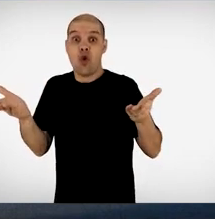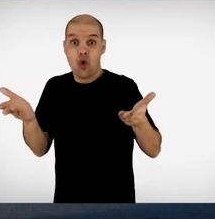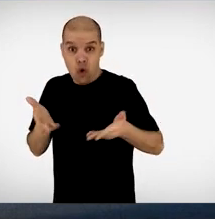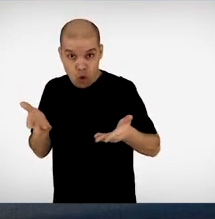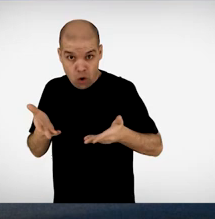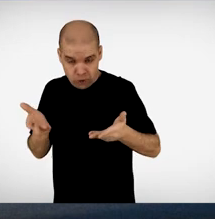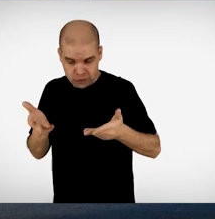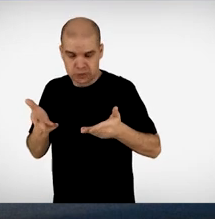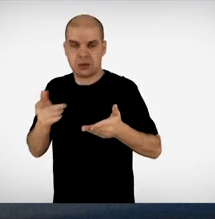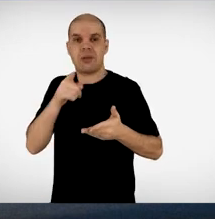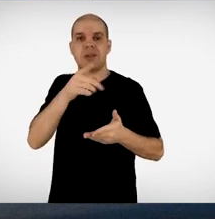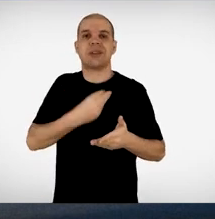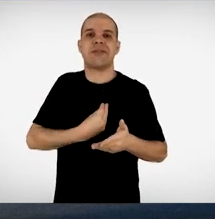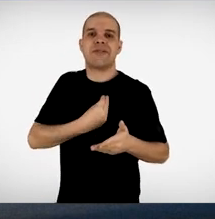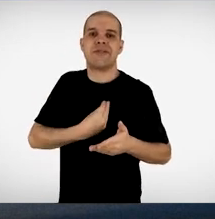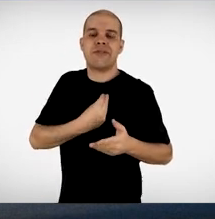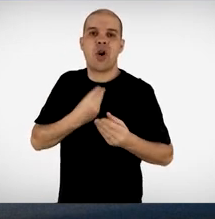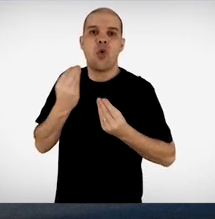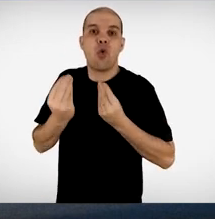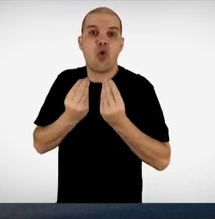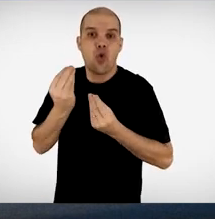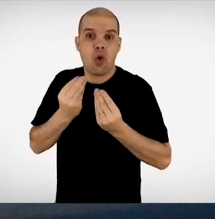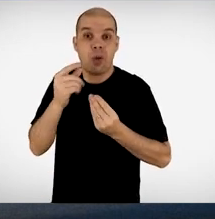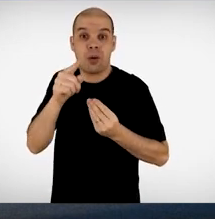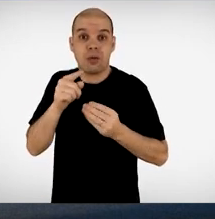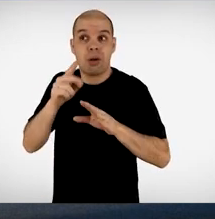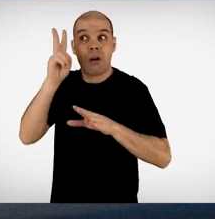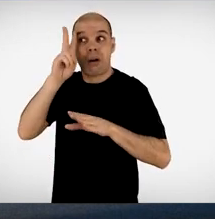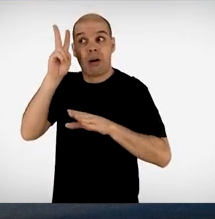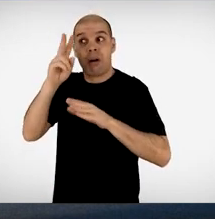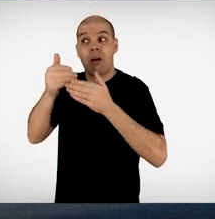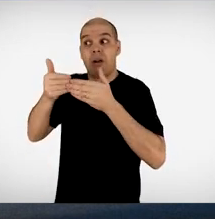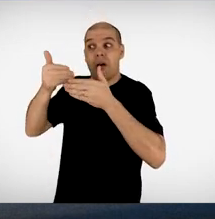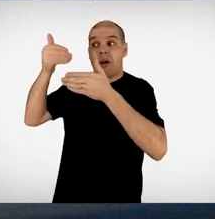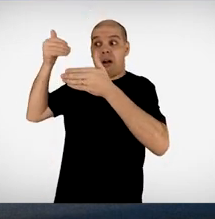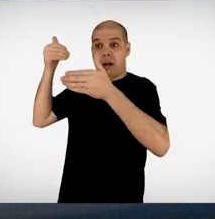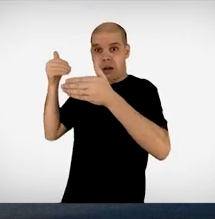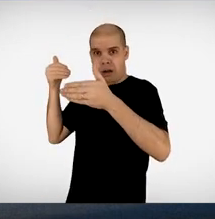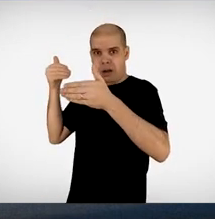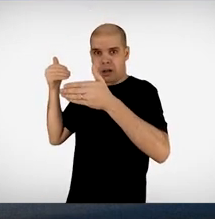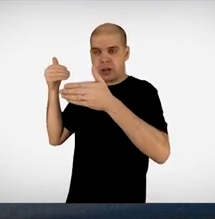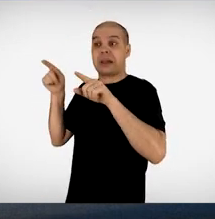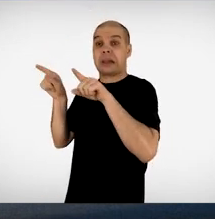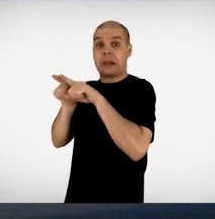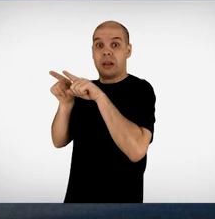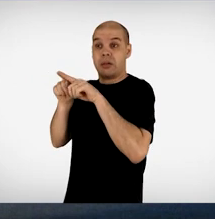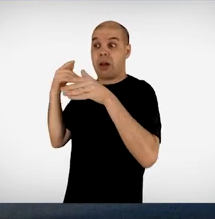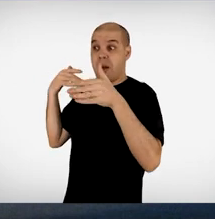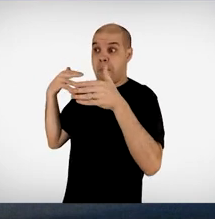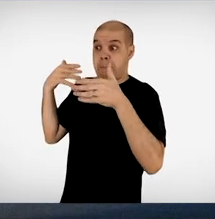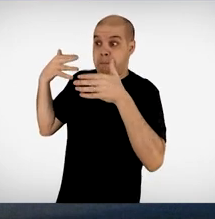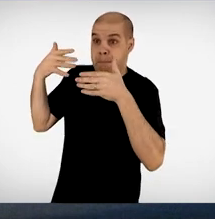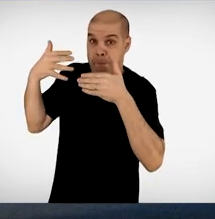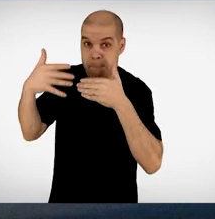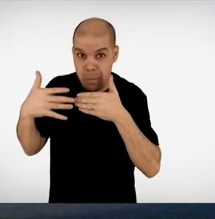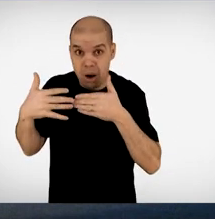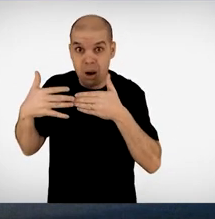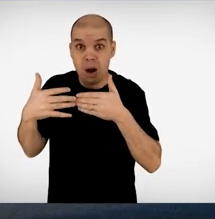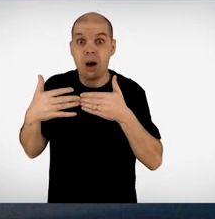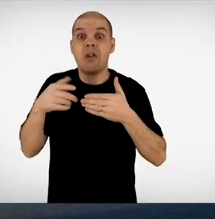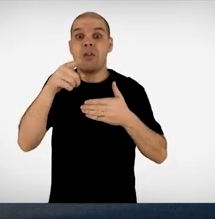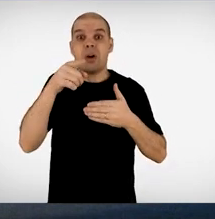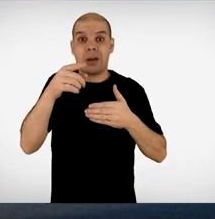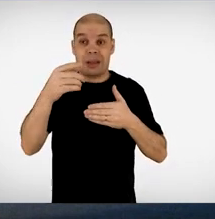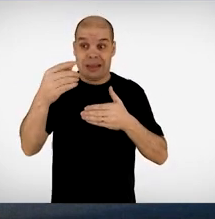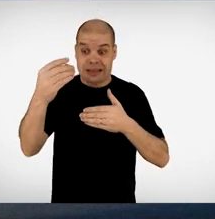contemporâneo significa suspender o topos temporal e tentar compreender o que está de fora e dentro de si. Para